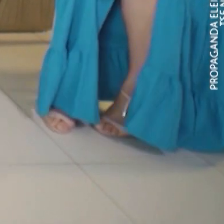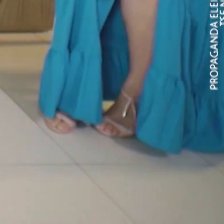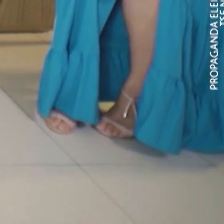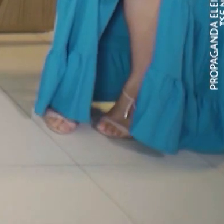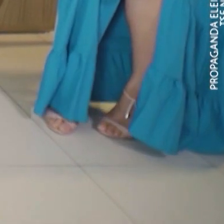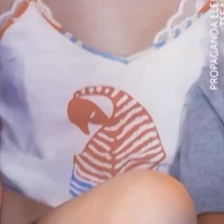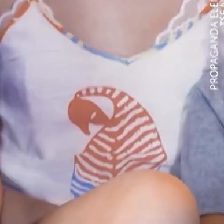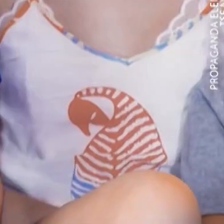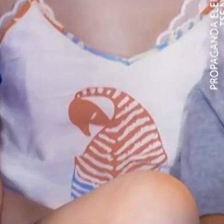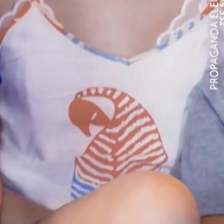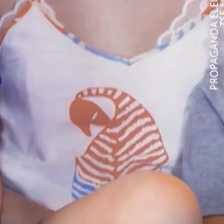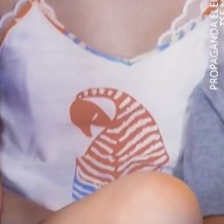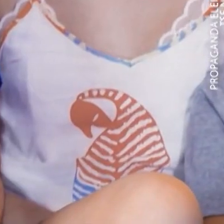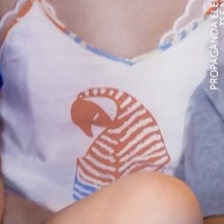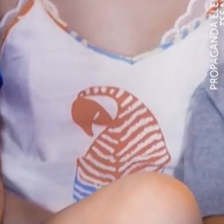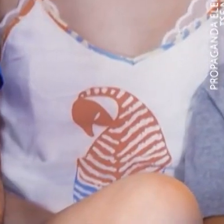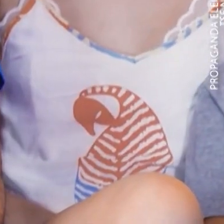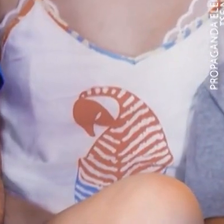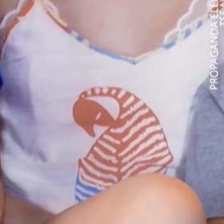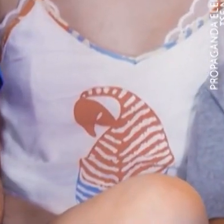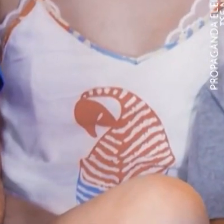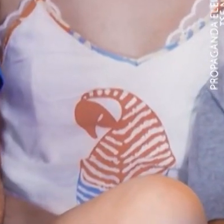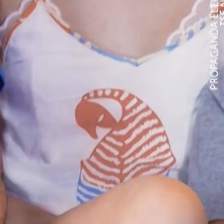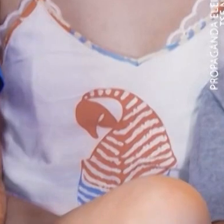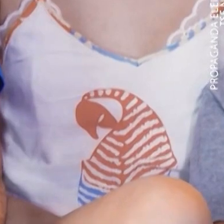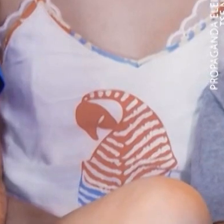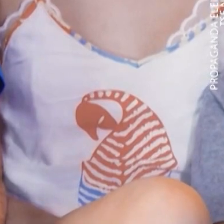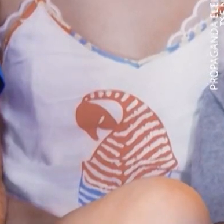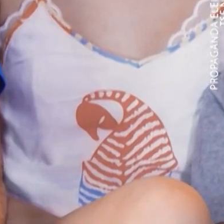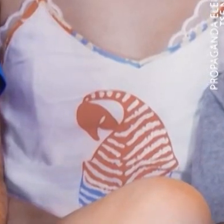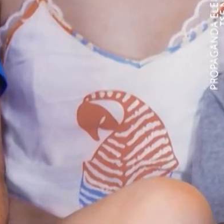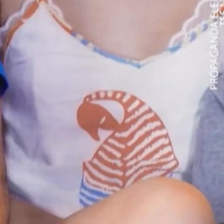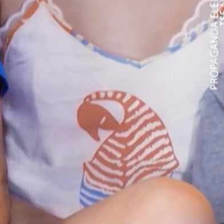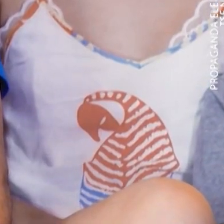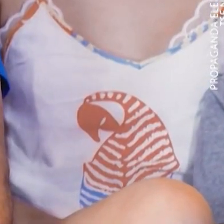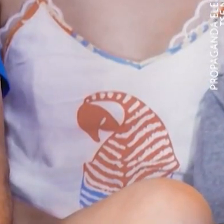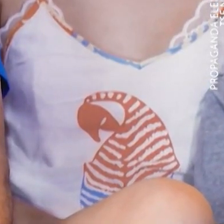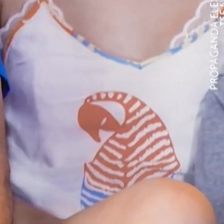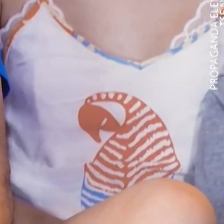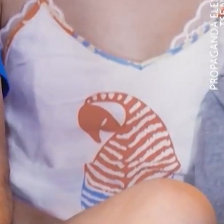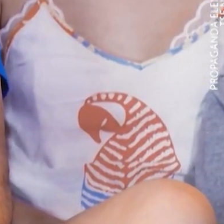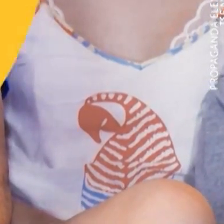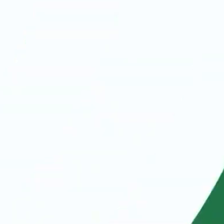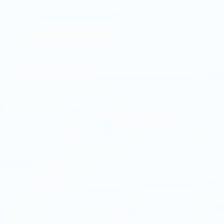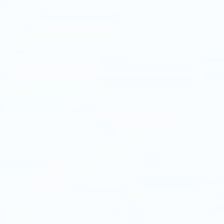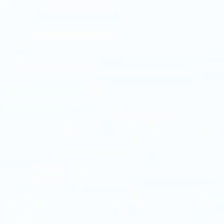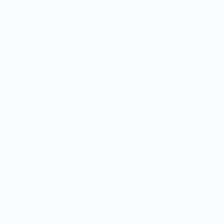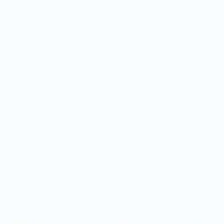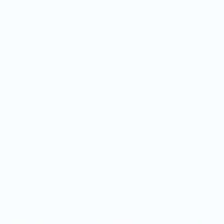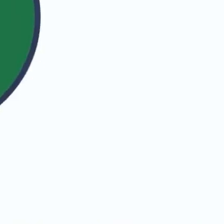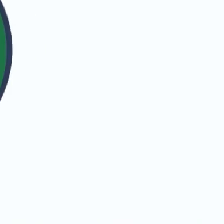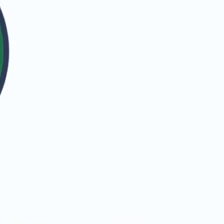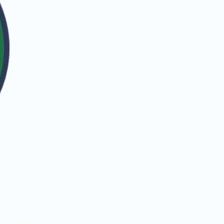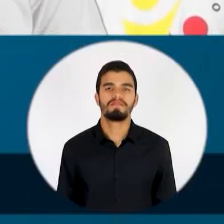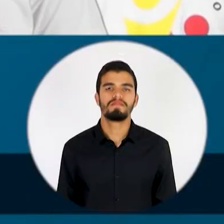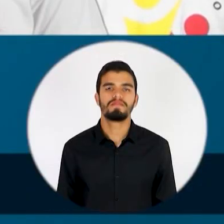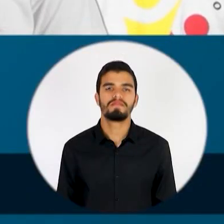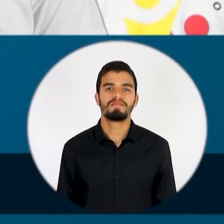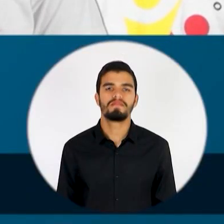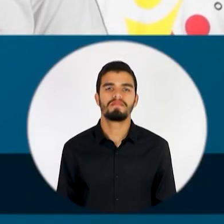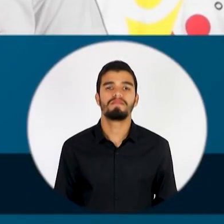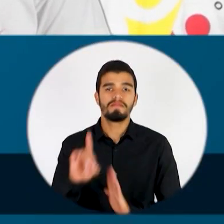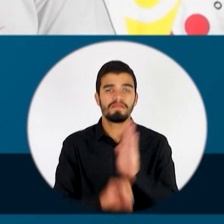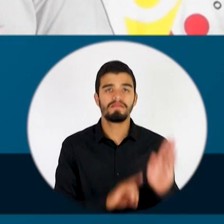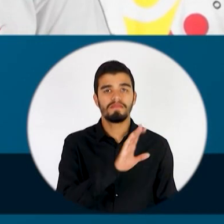campeão, a minha família. Sou o candidato a deputado federal pelo esporte. Meu número é 2344. Pelo